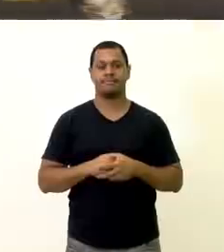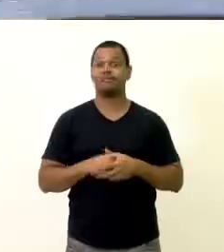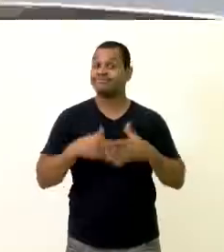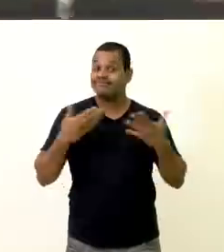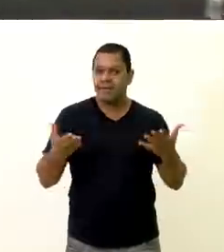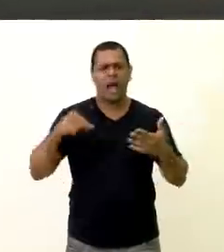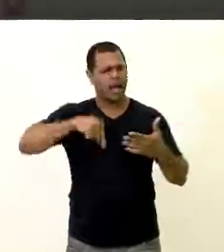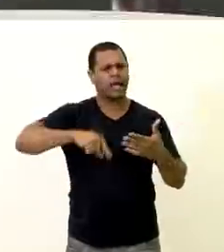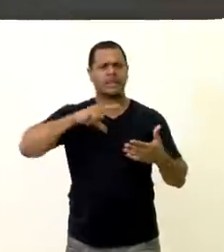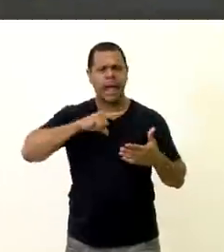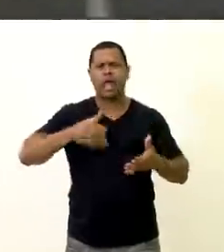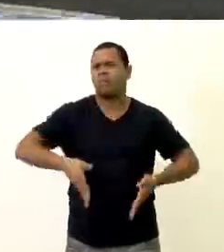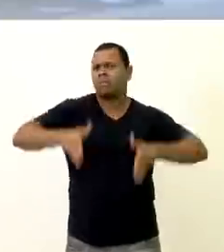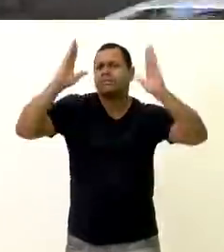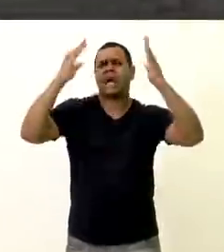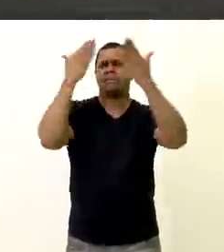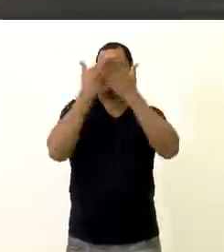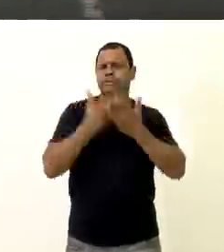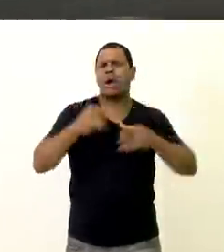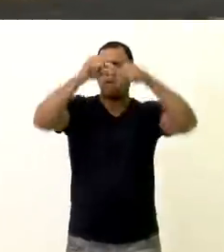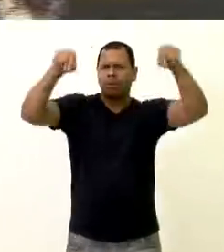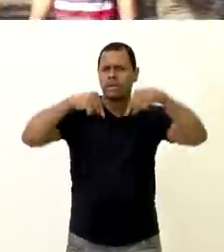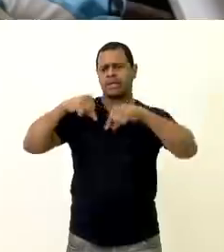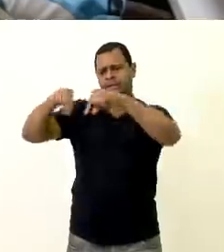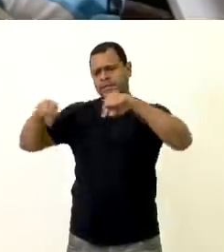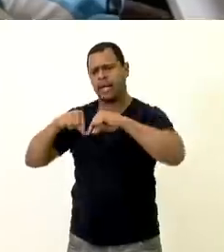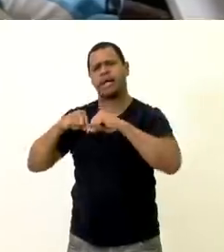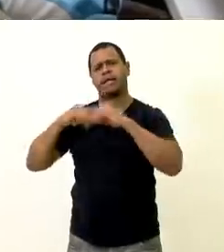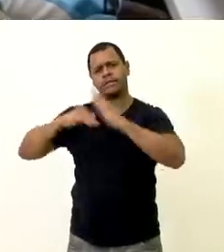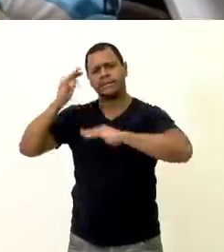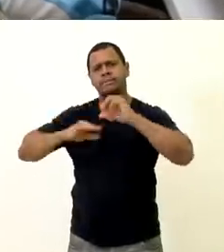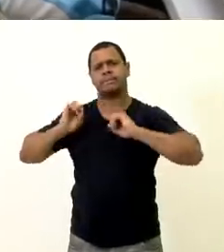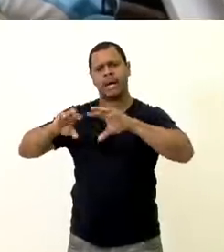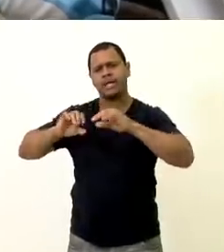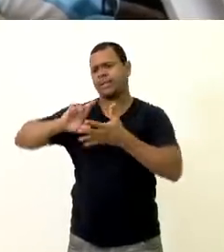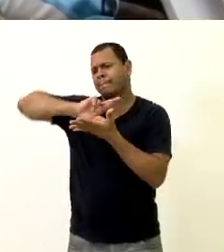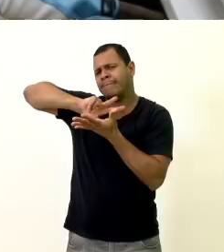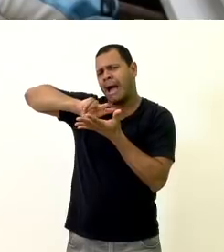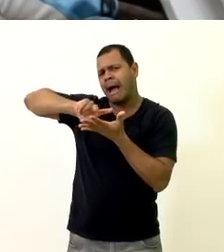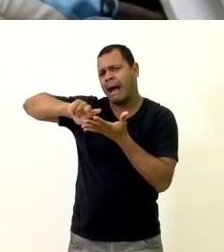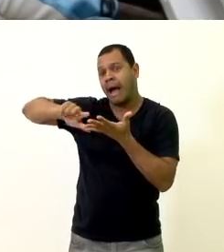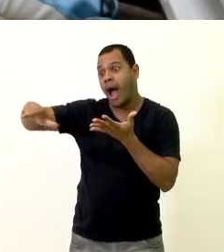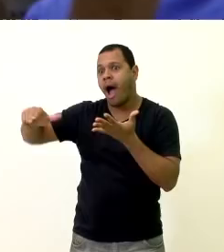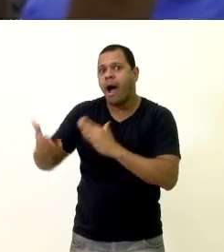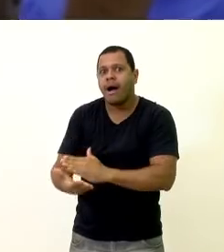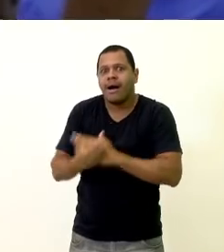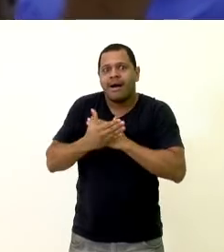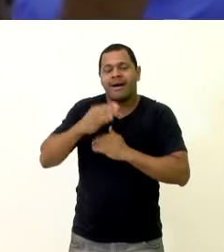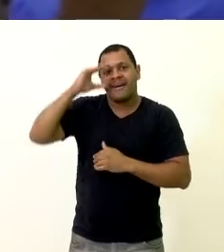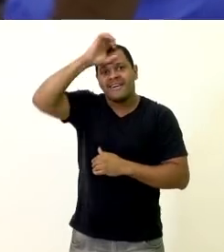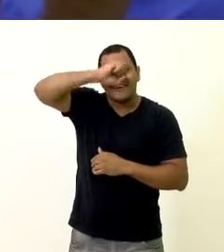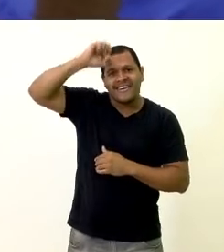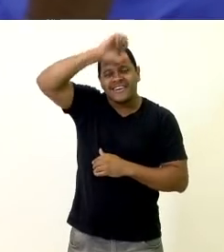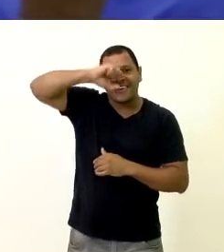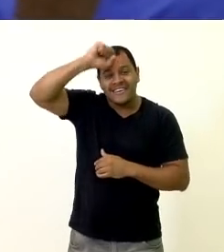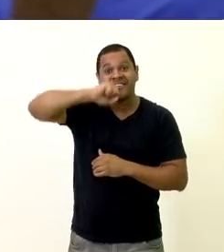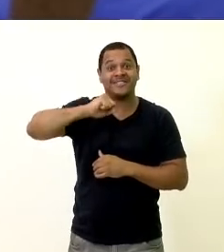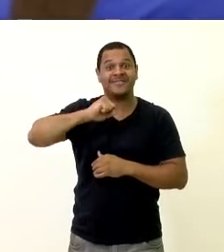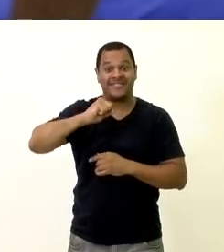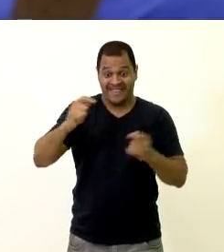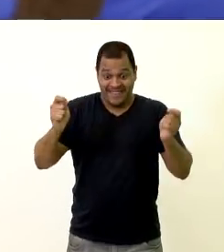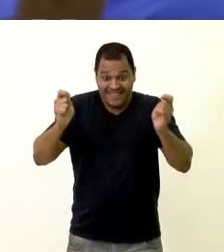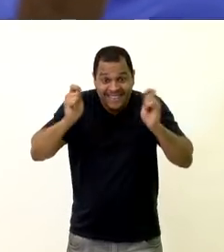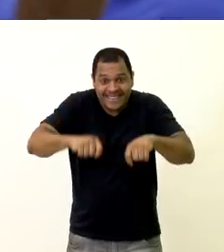Para isso, o campus conta com pavilhões de salas de aula, laboratórios de ensino e outros espaços que favorecem o aprendizado